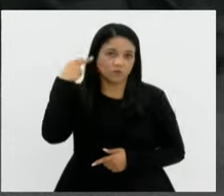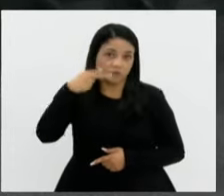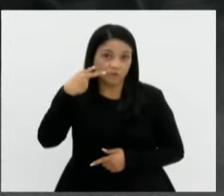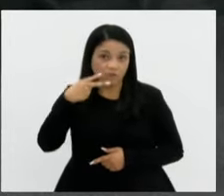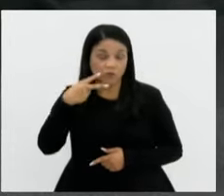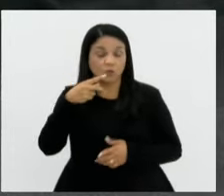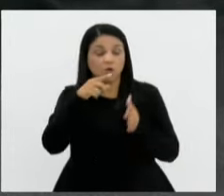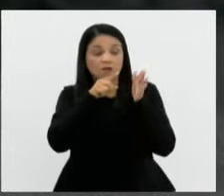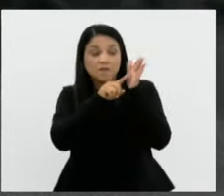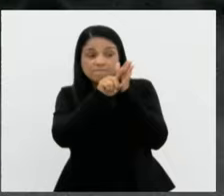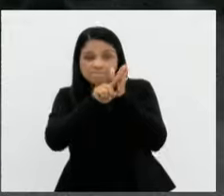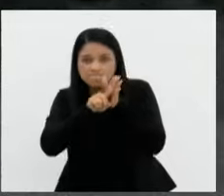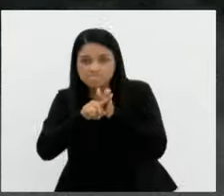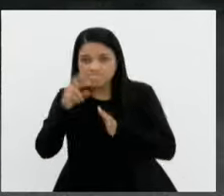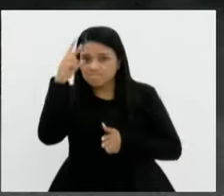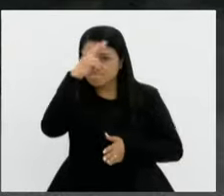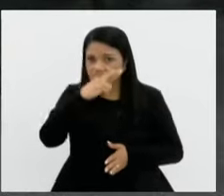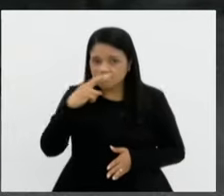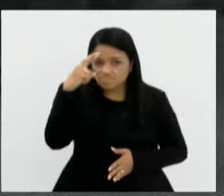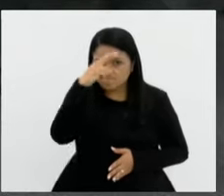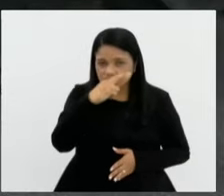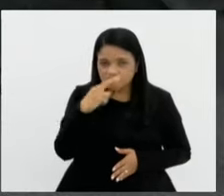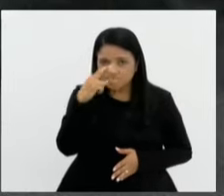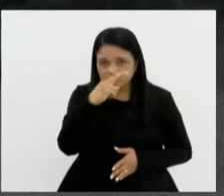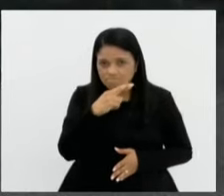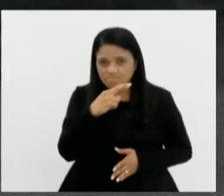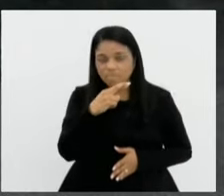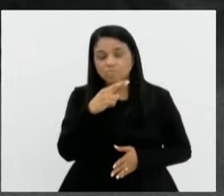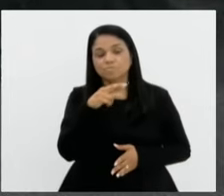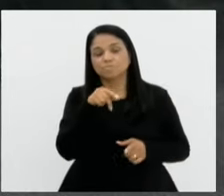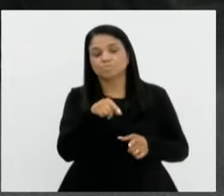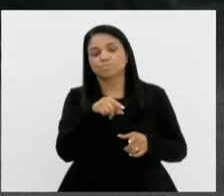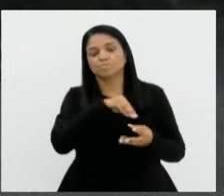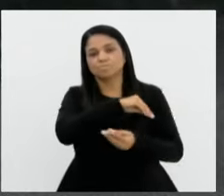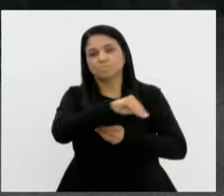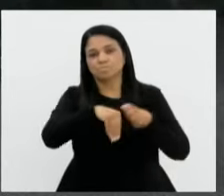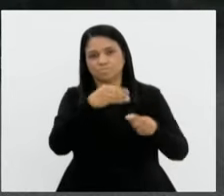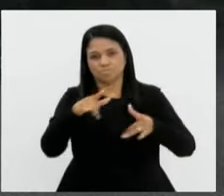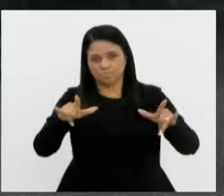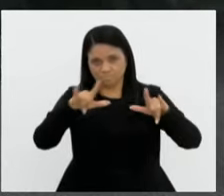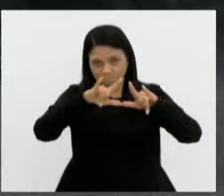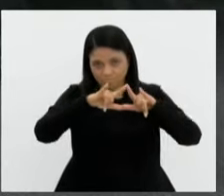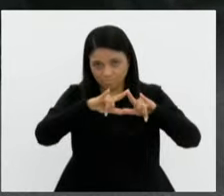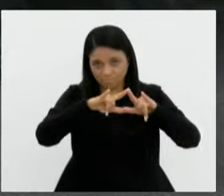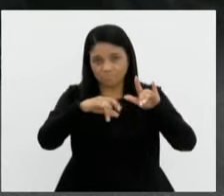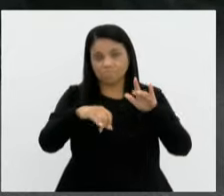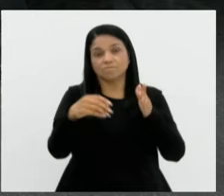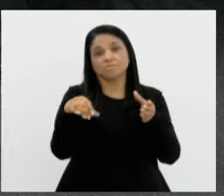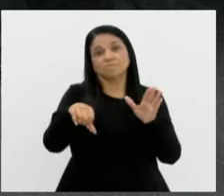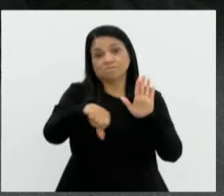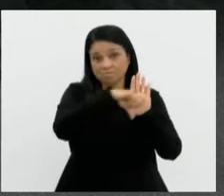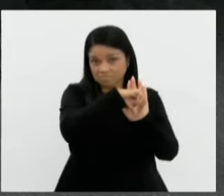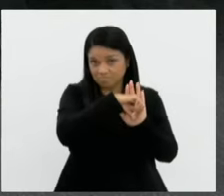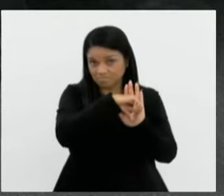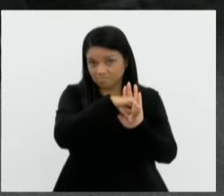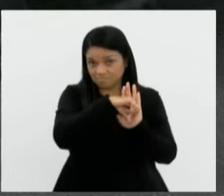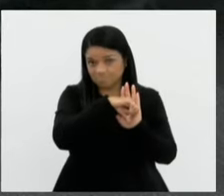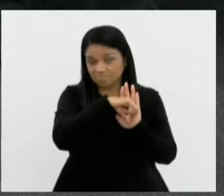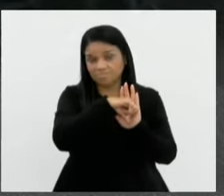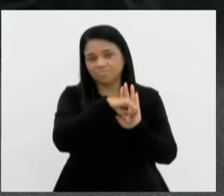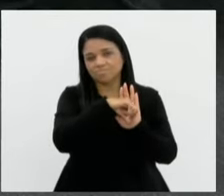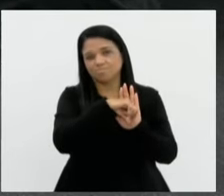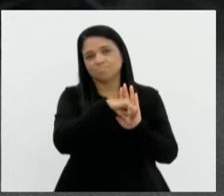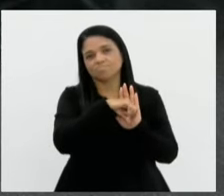sendo investigado por relação com esse tipo de organização criminosa, me parece, sim, cauteloso não mantê-lo